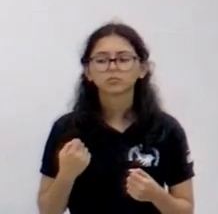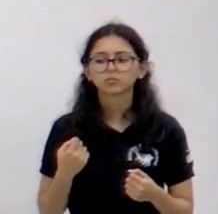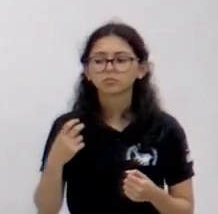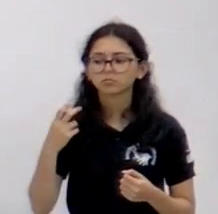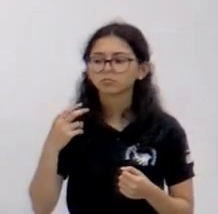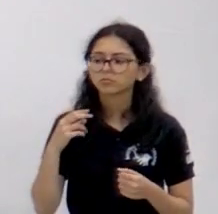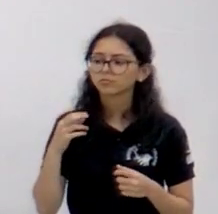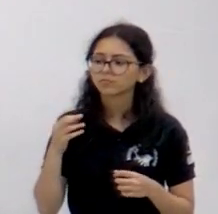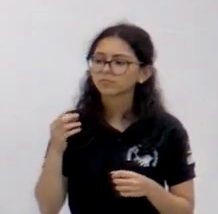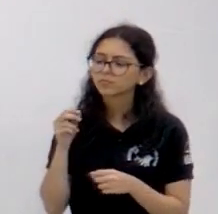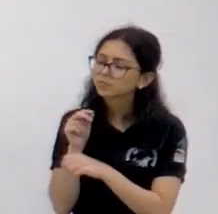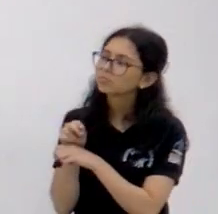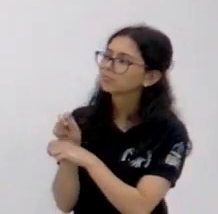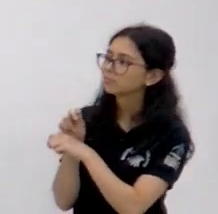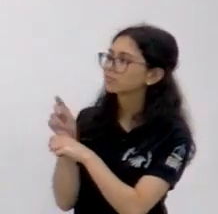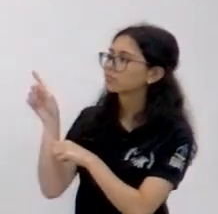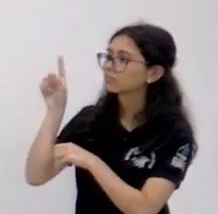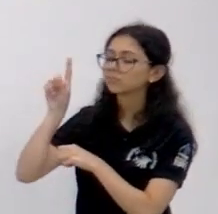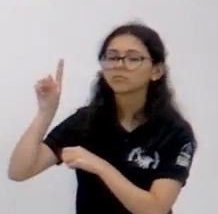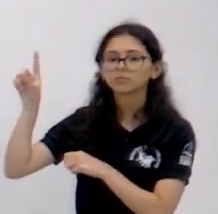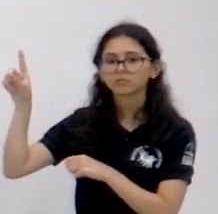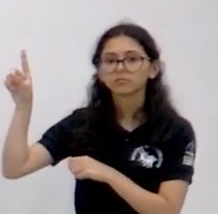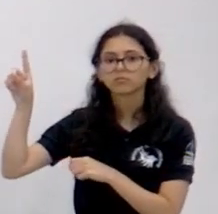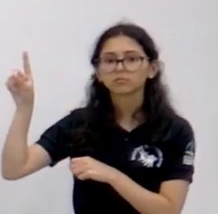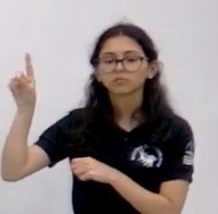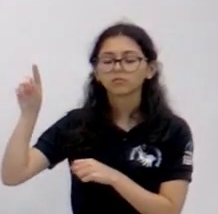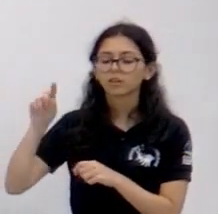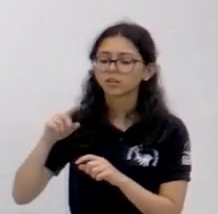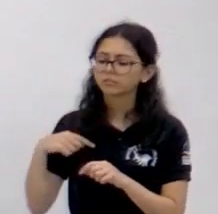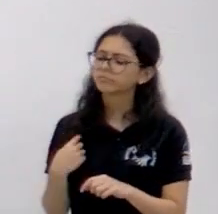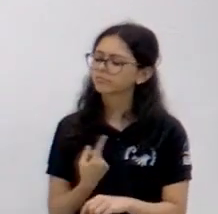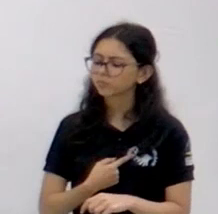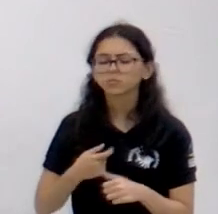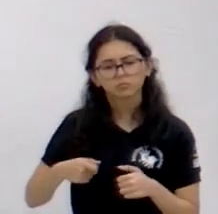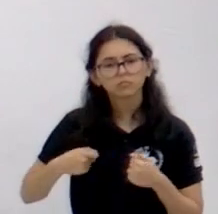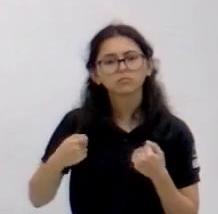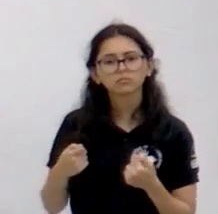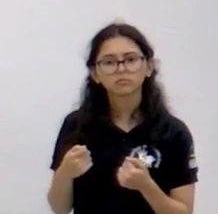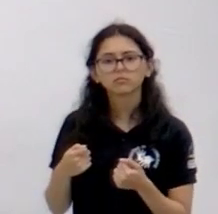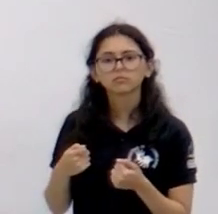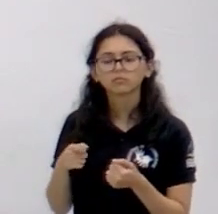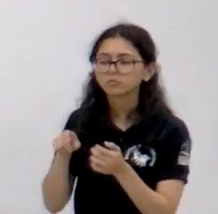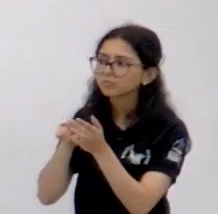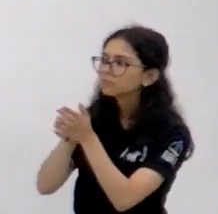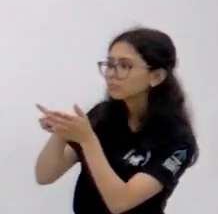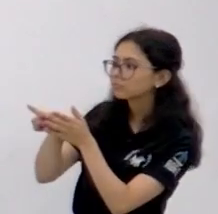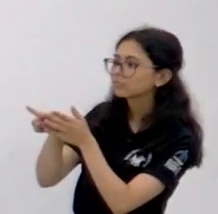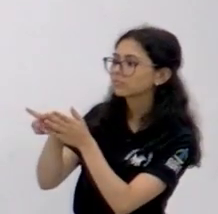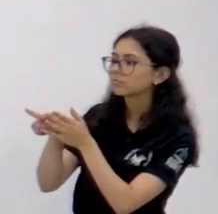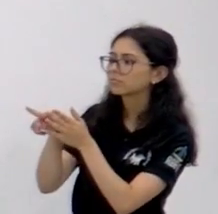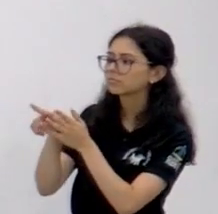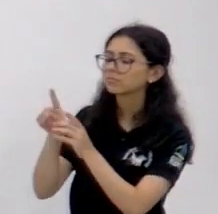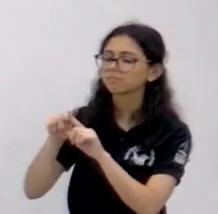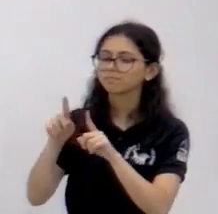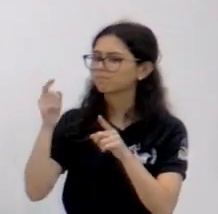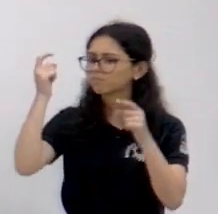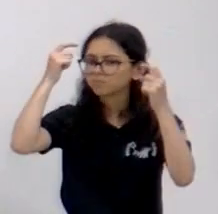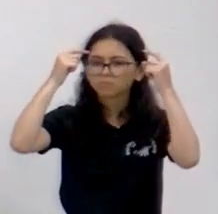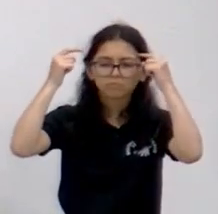Nós podemos questionar Deus, mas nunca, jamais duvidar.